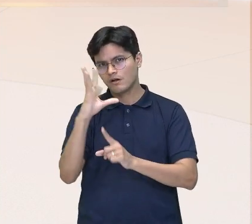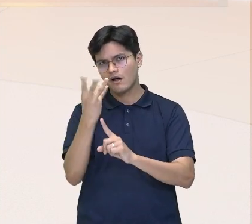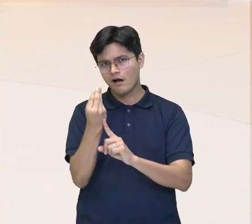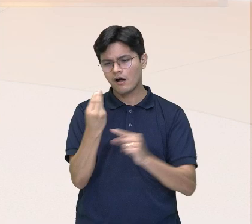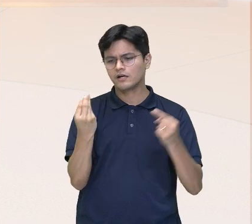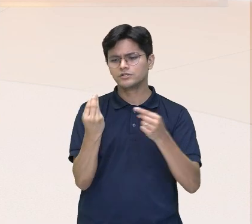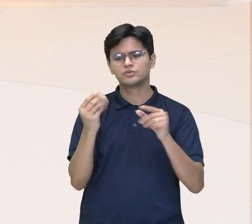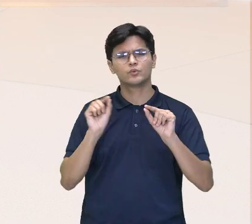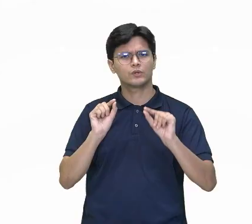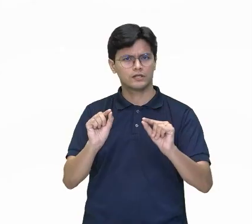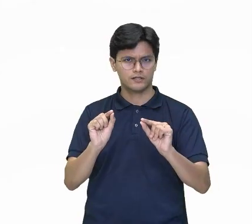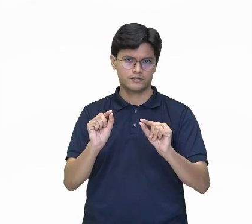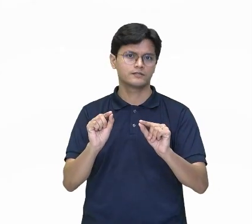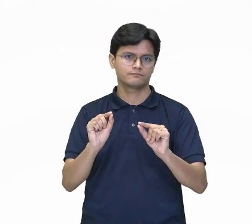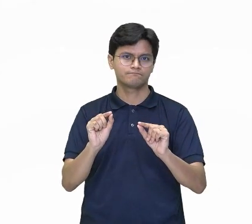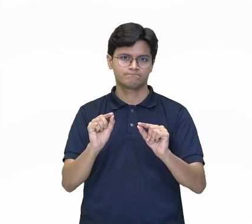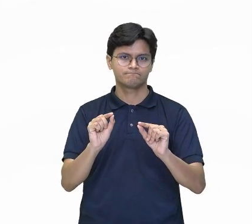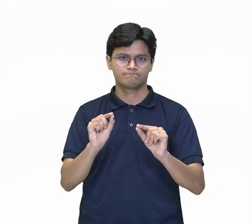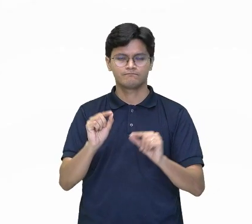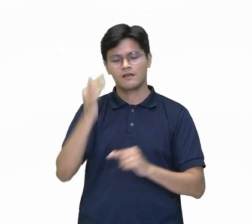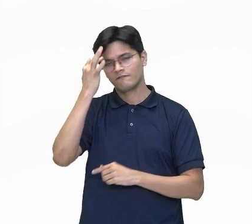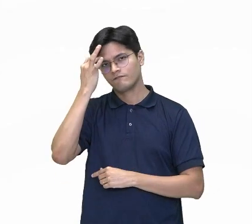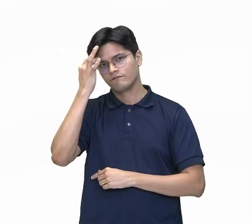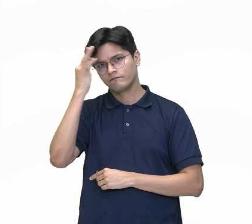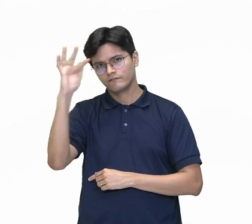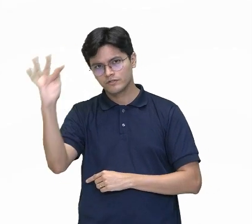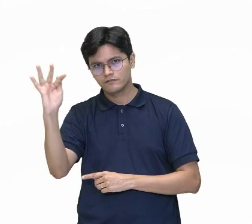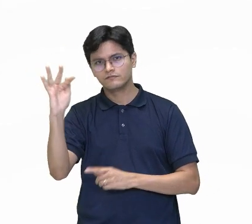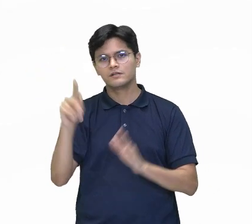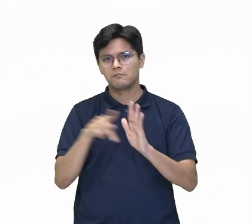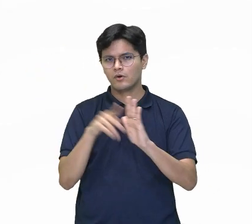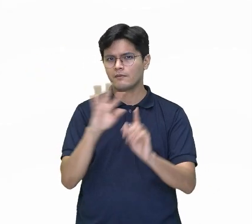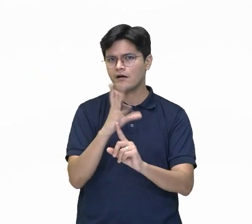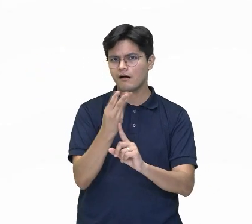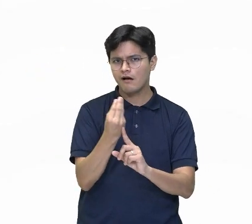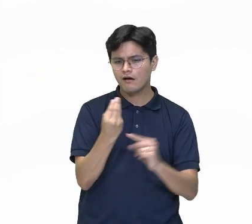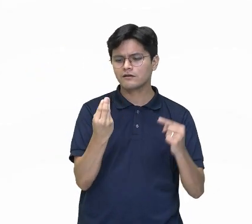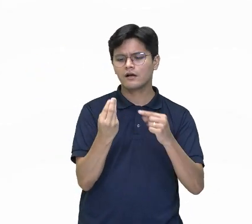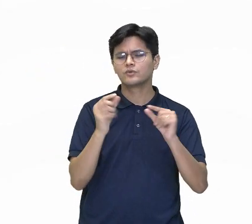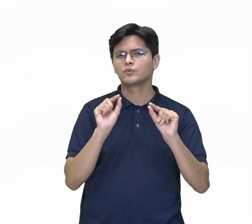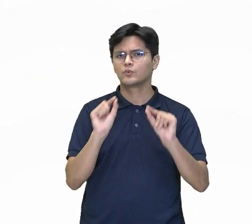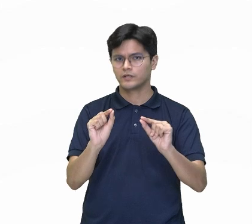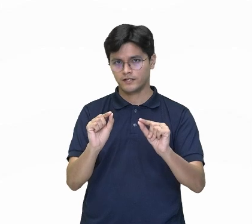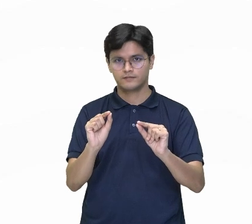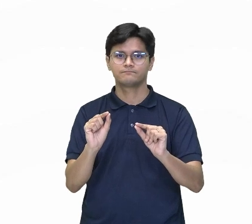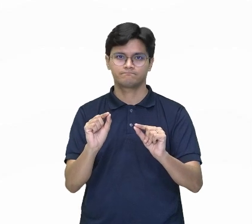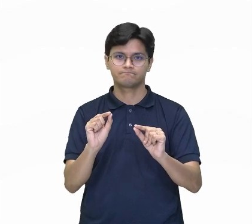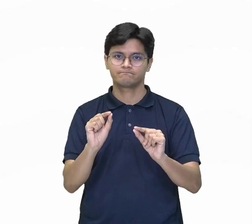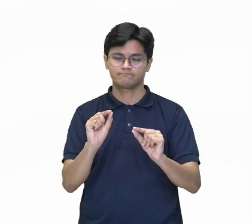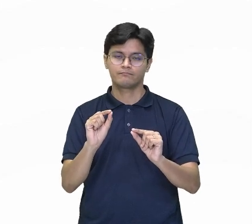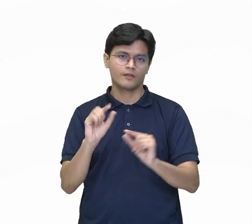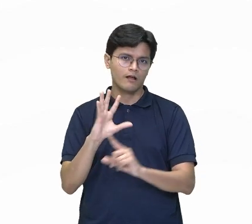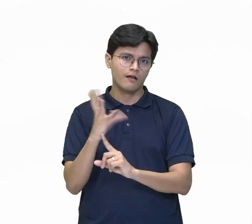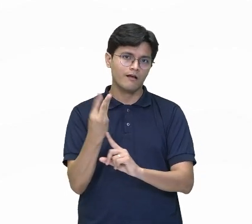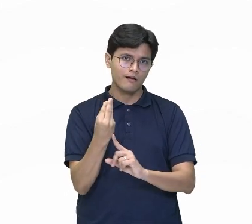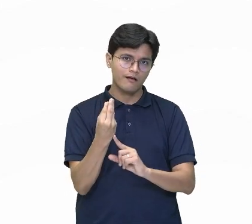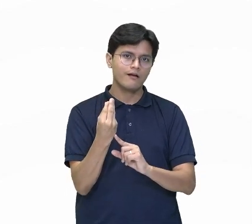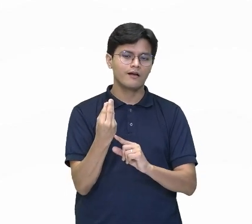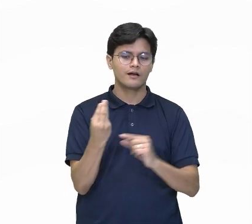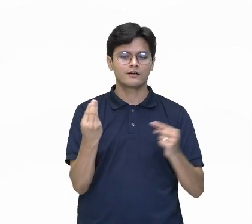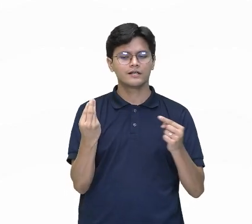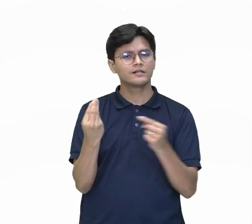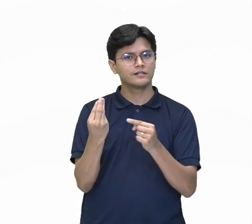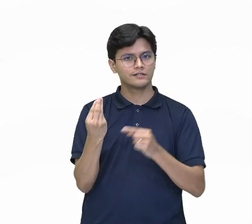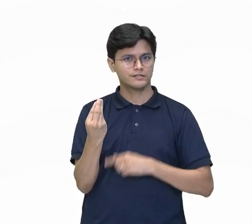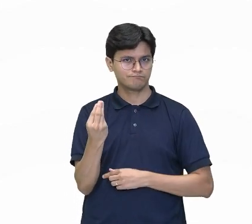a gente vai falar de filosofia da arte, então, o que é arte? Olha, quando a gente fala de arte, nós estamos falando